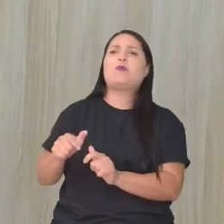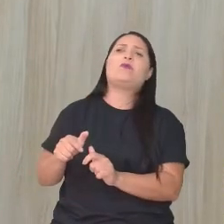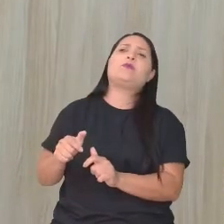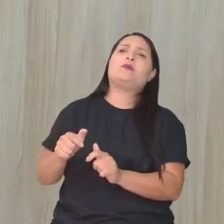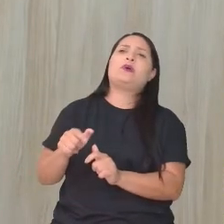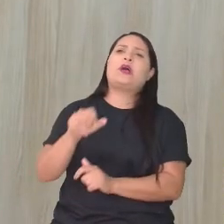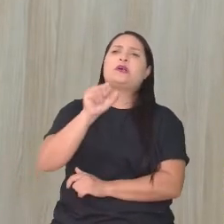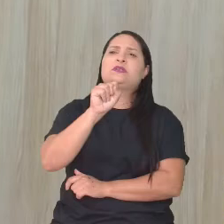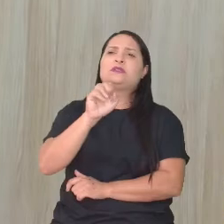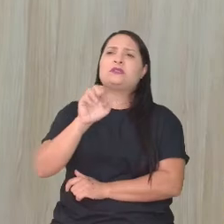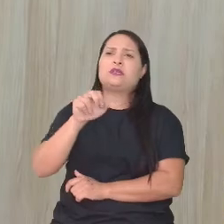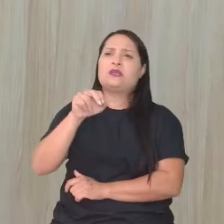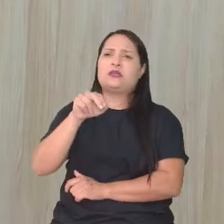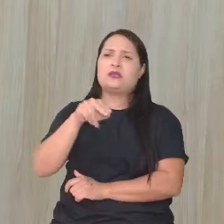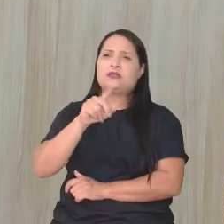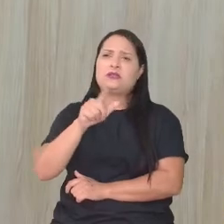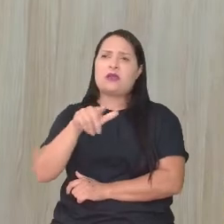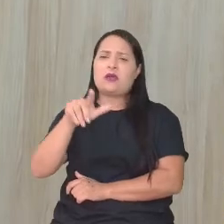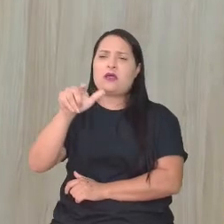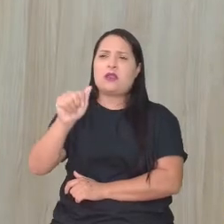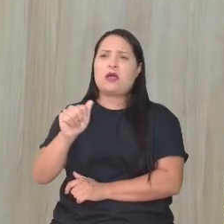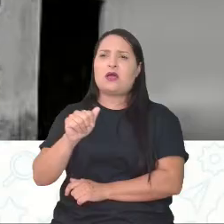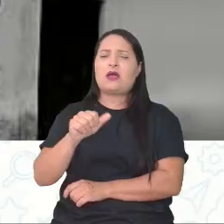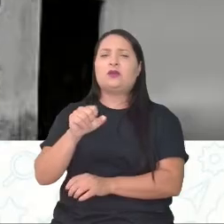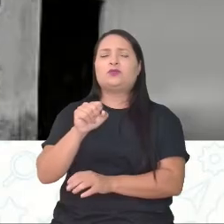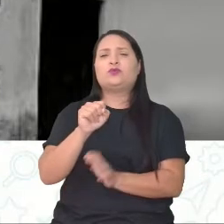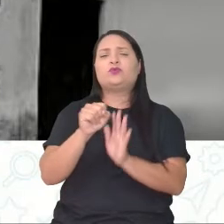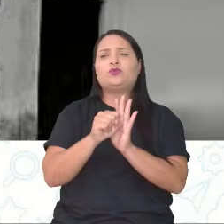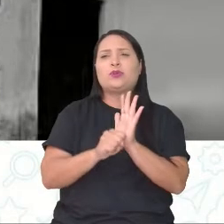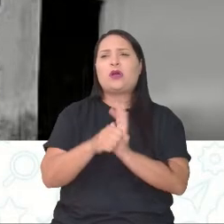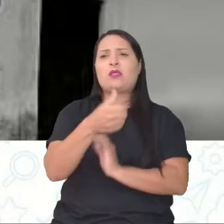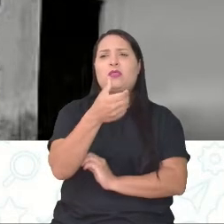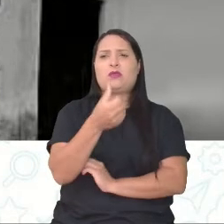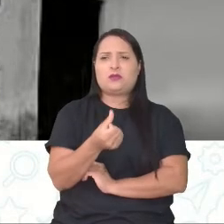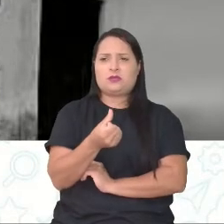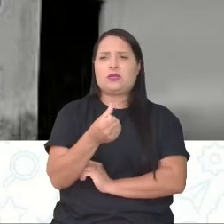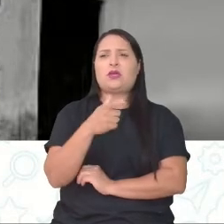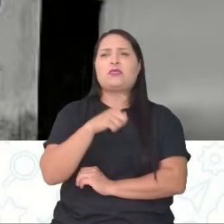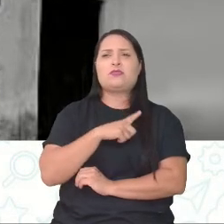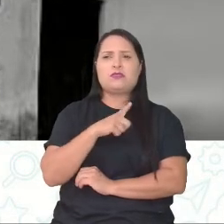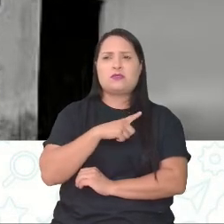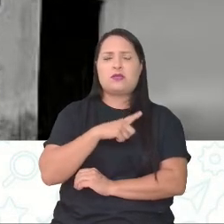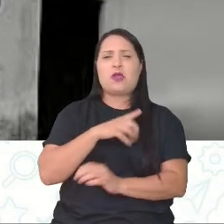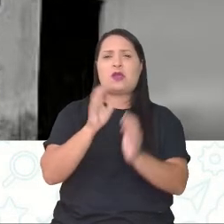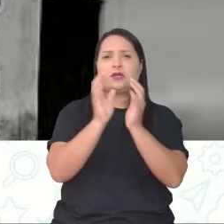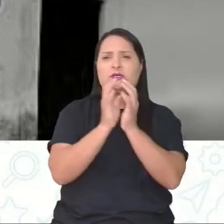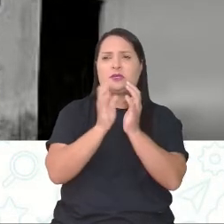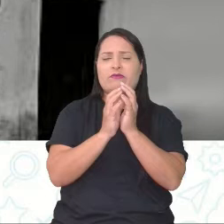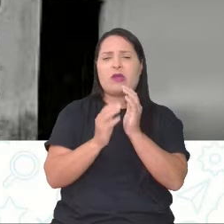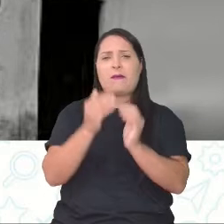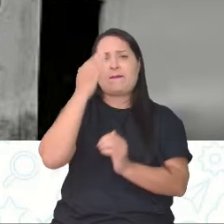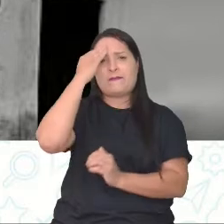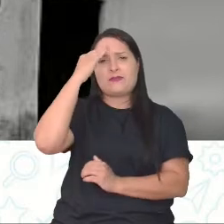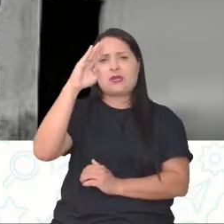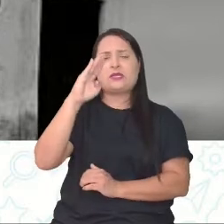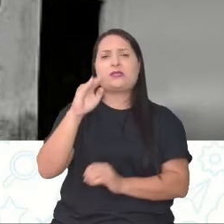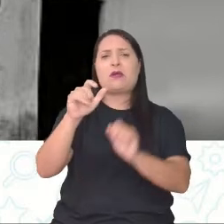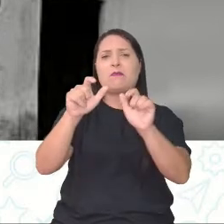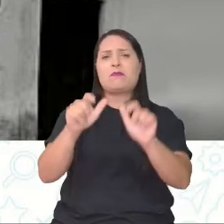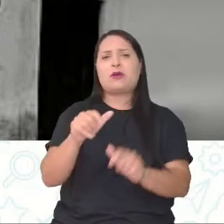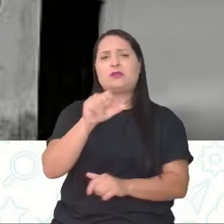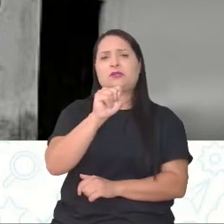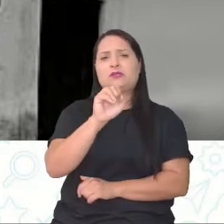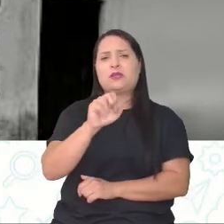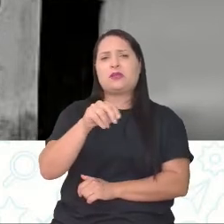certo? Então, essa rua, vejam aí, ó, no século XVI, existia no Recife uma das principais senzalas